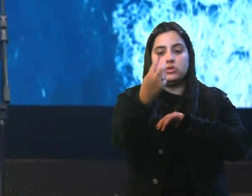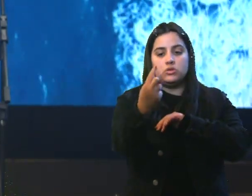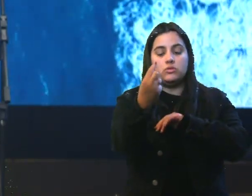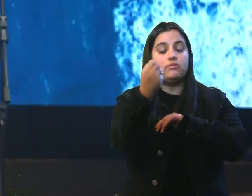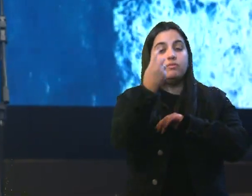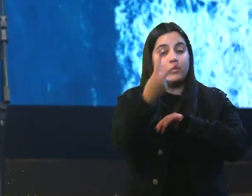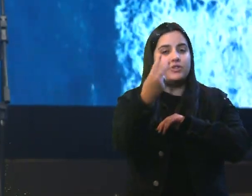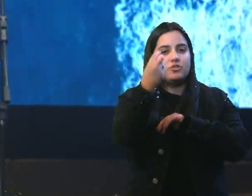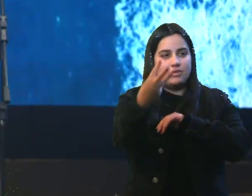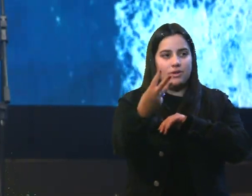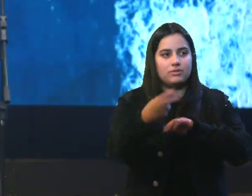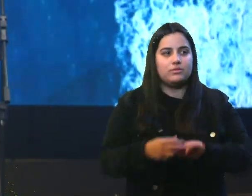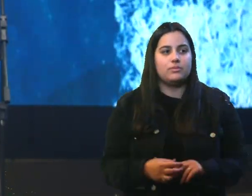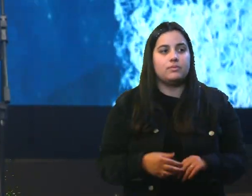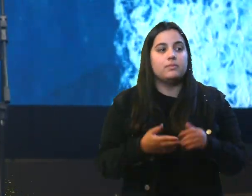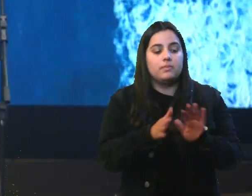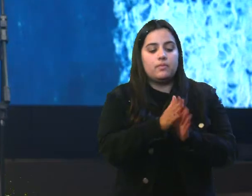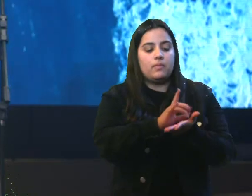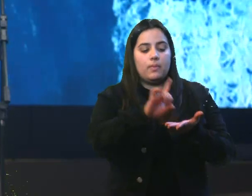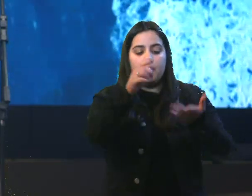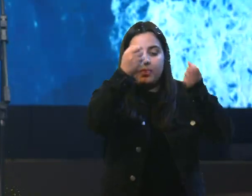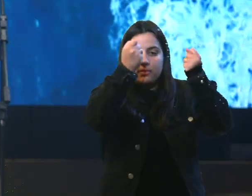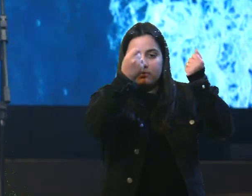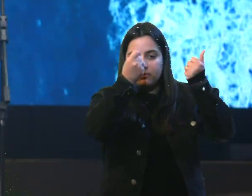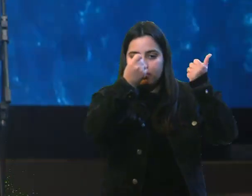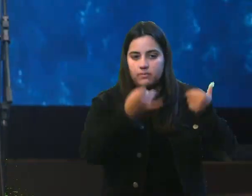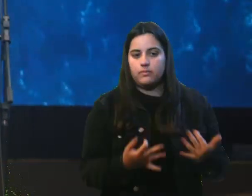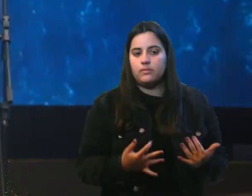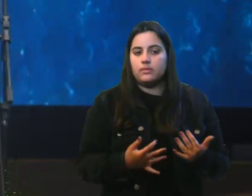A Bíblia diz assim: